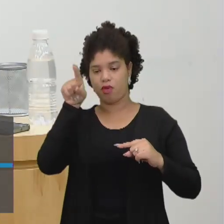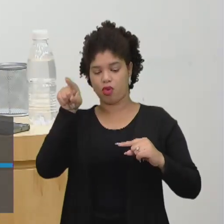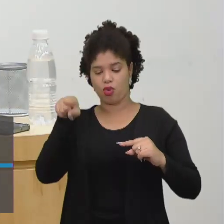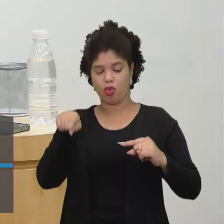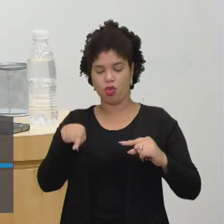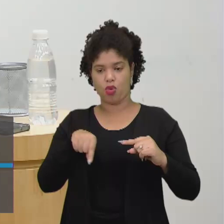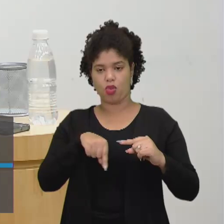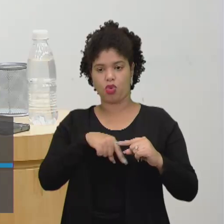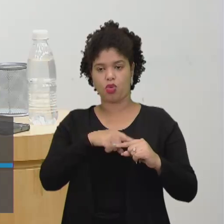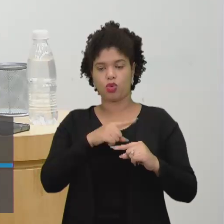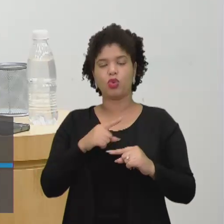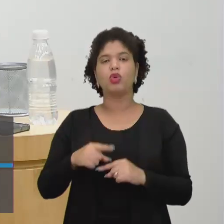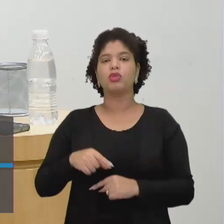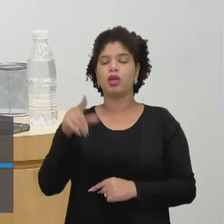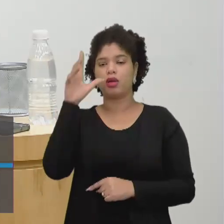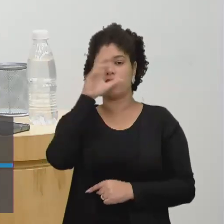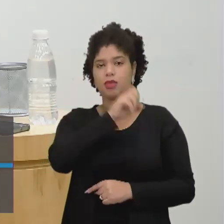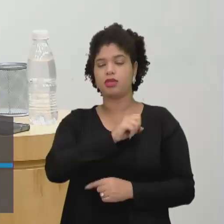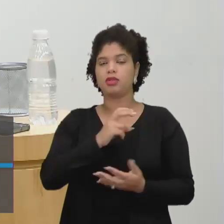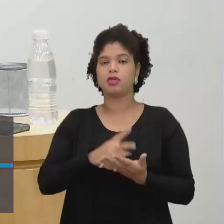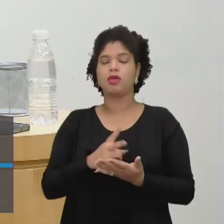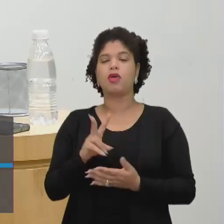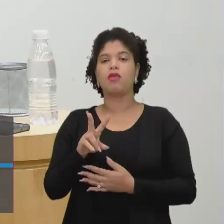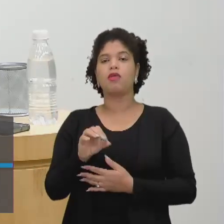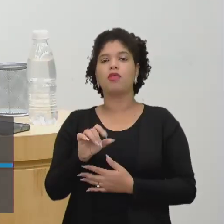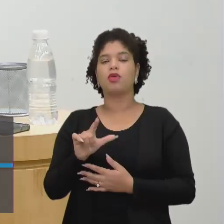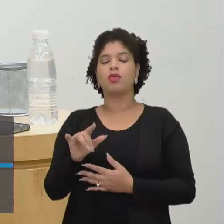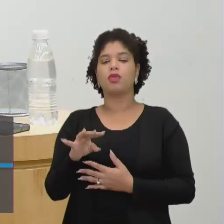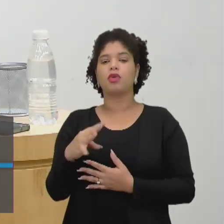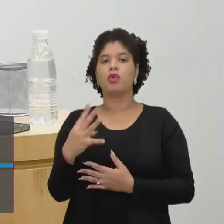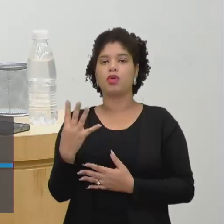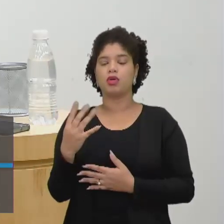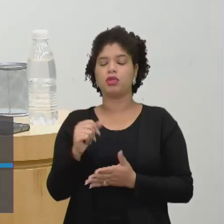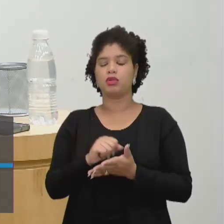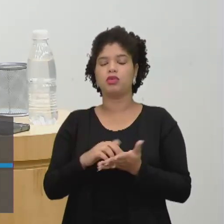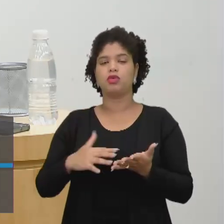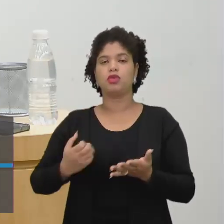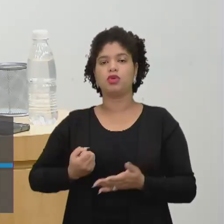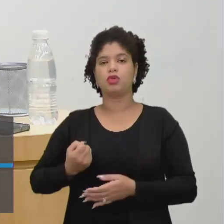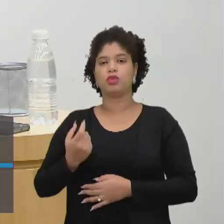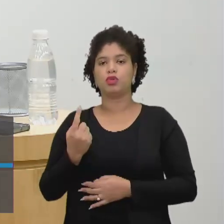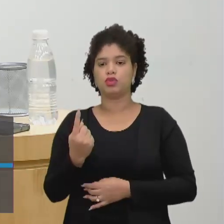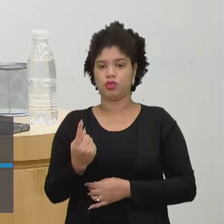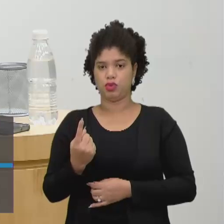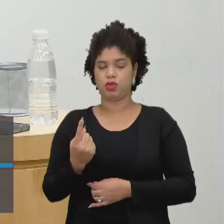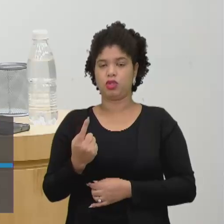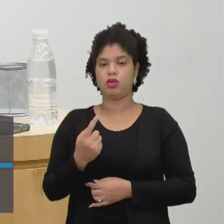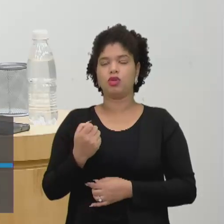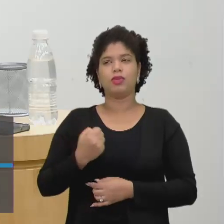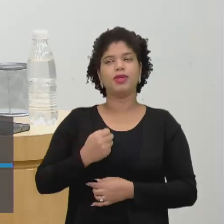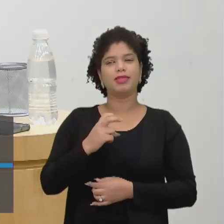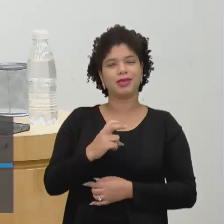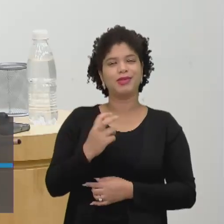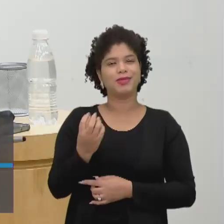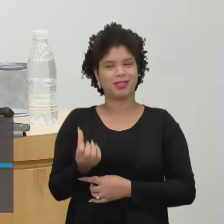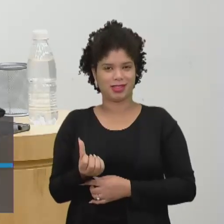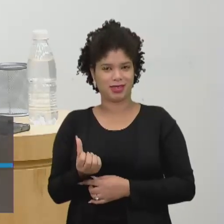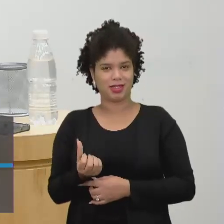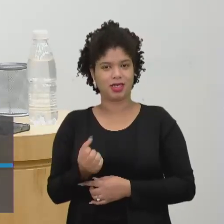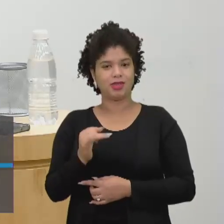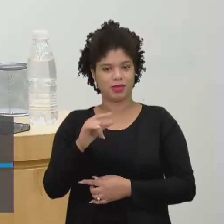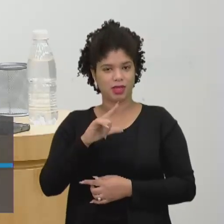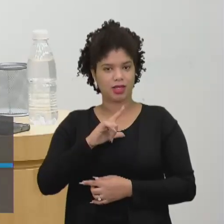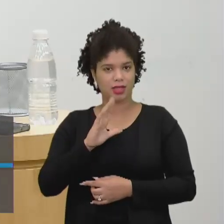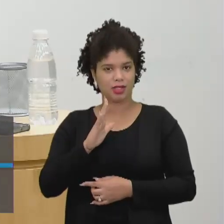material Aprender Sempre, volume 4. Estamos na sequência de atividades número 1, nas aulas 5 e 6. Então, se você já tem